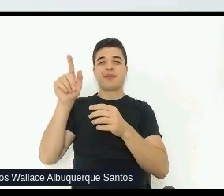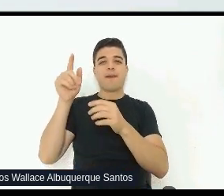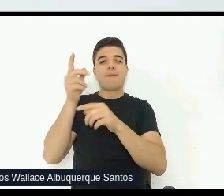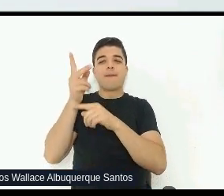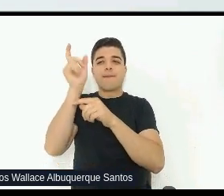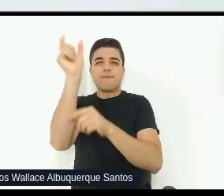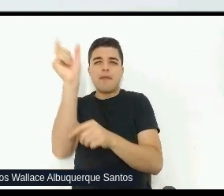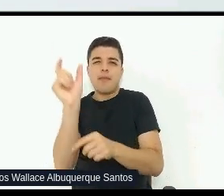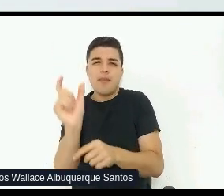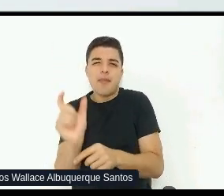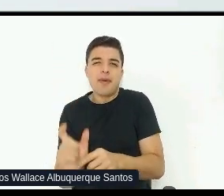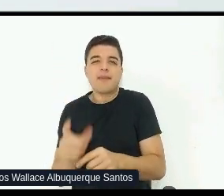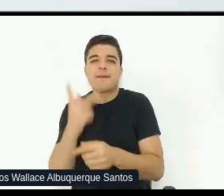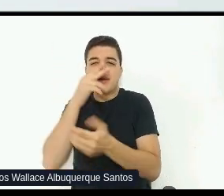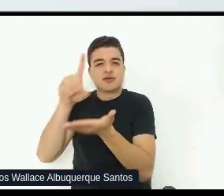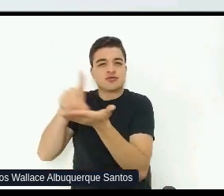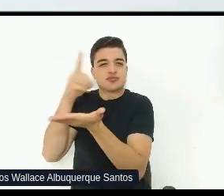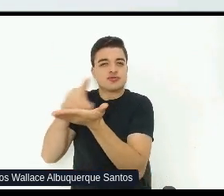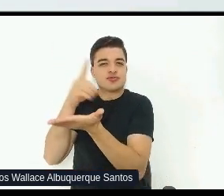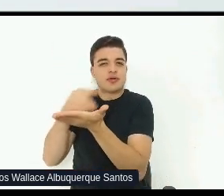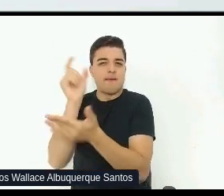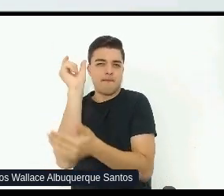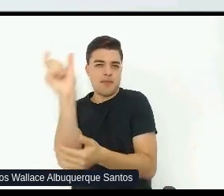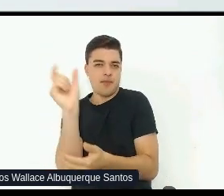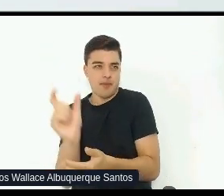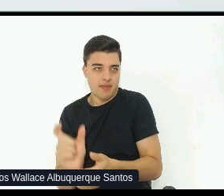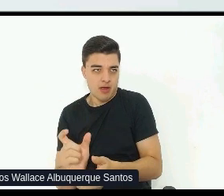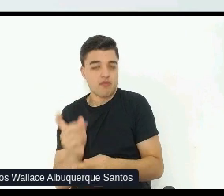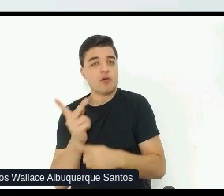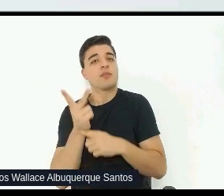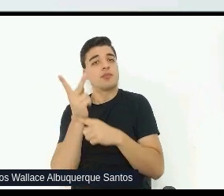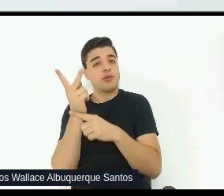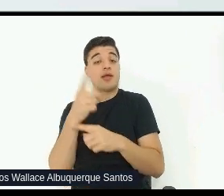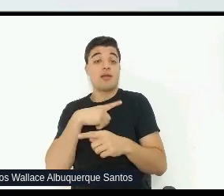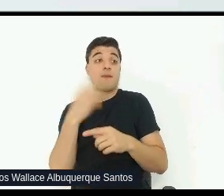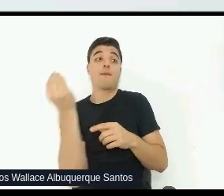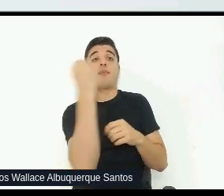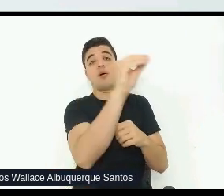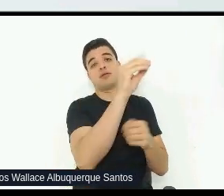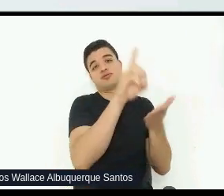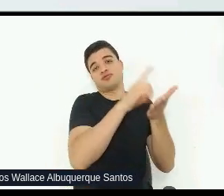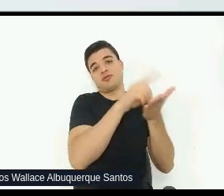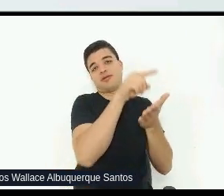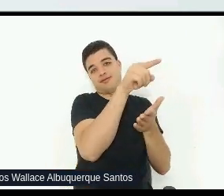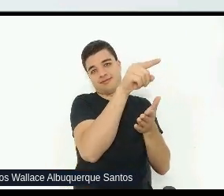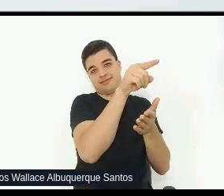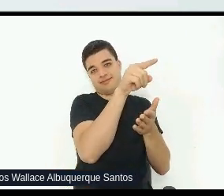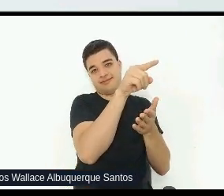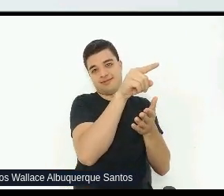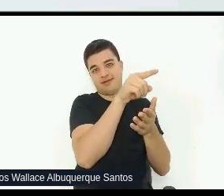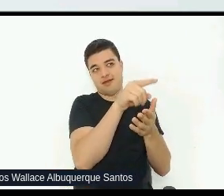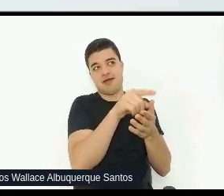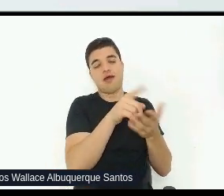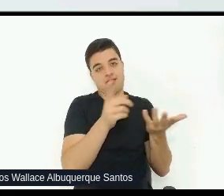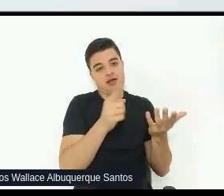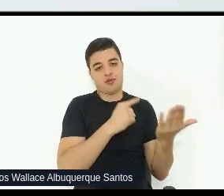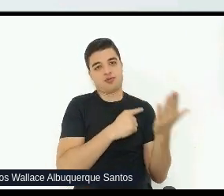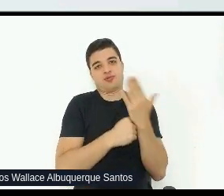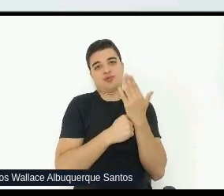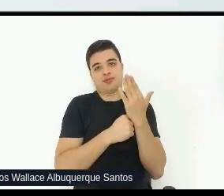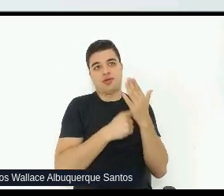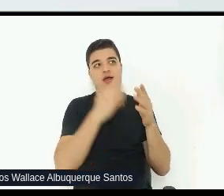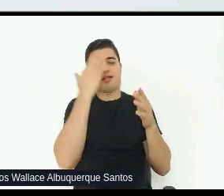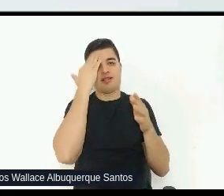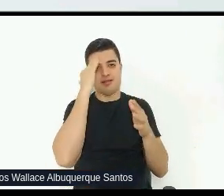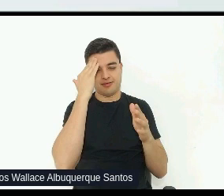têm, de certa forma, um glossário de moda explicando para o usuário tudo que eles podem dizer. Mas isso também pode vir sobre na sua página.